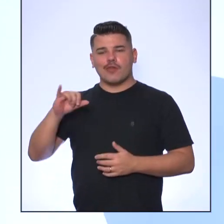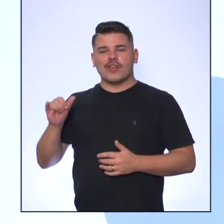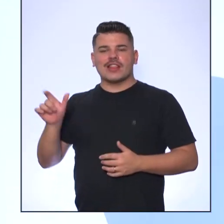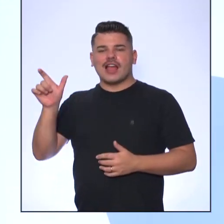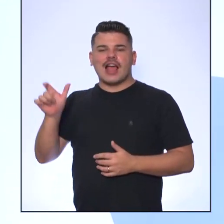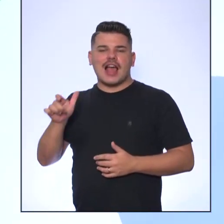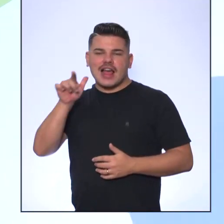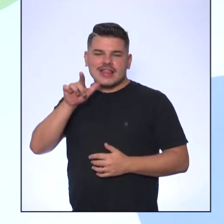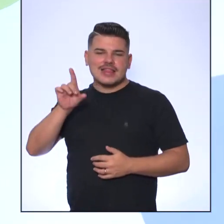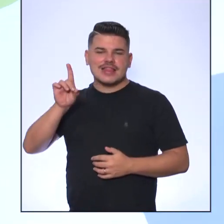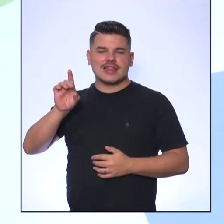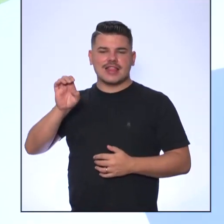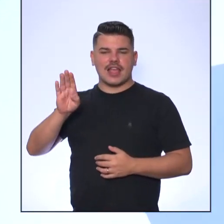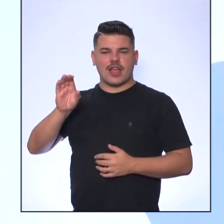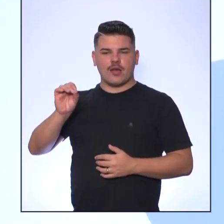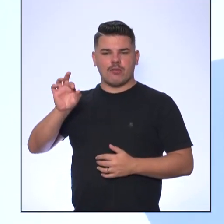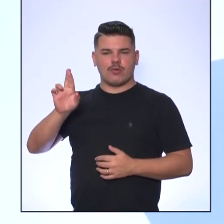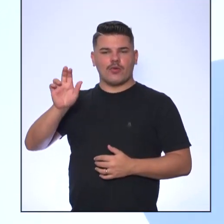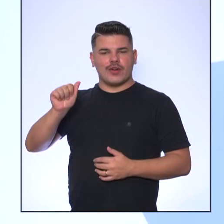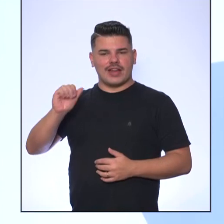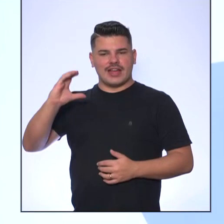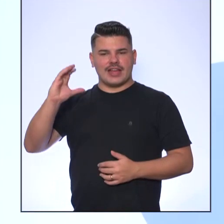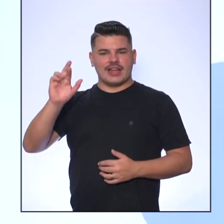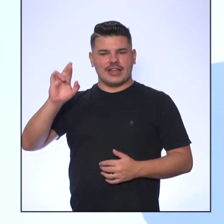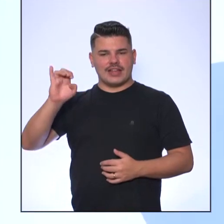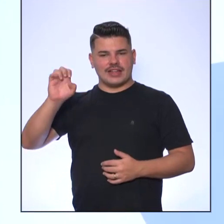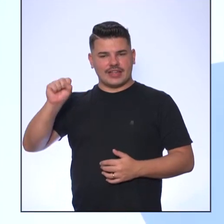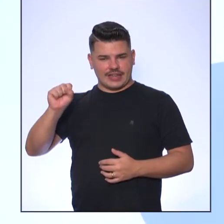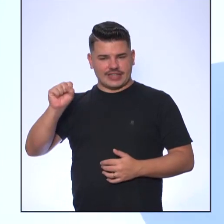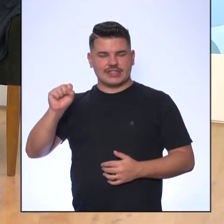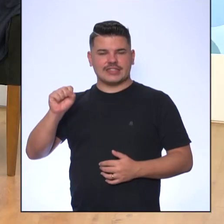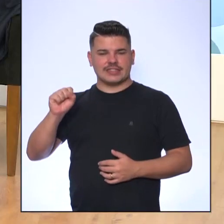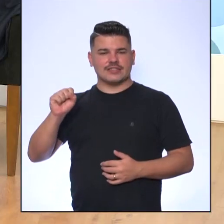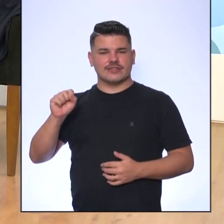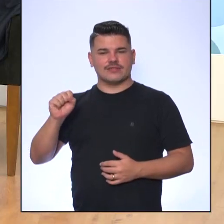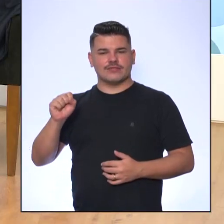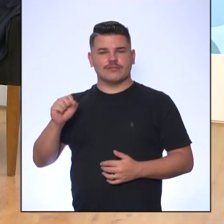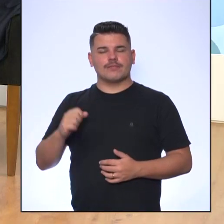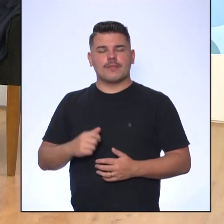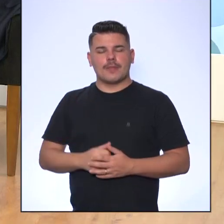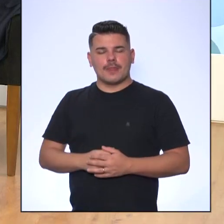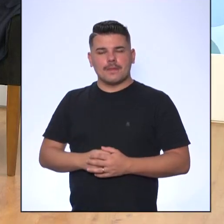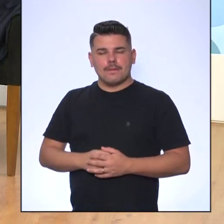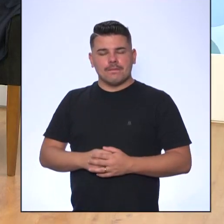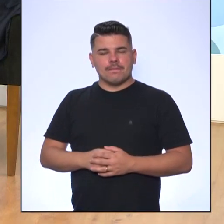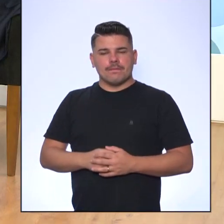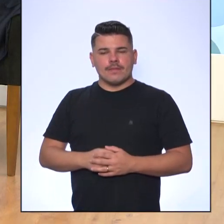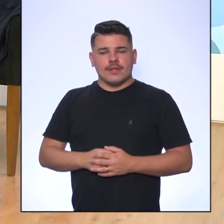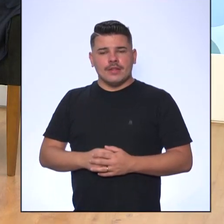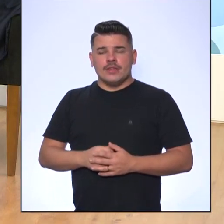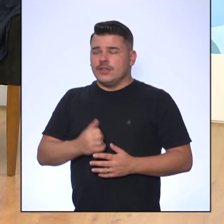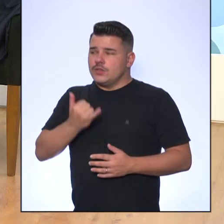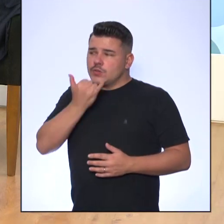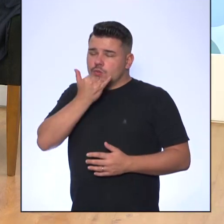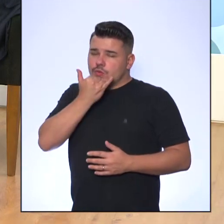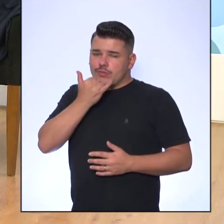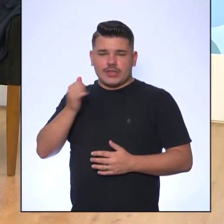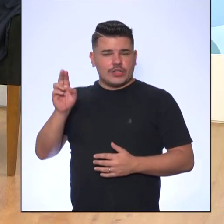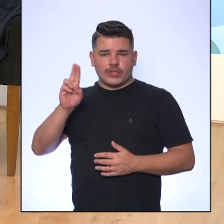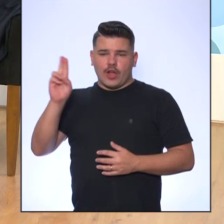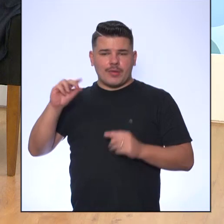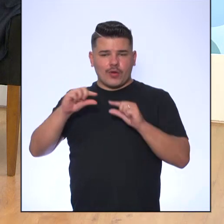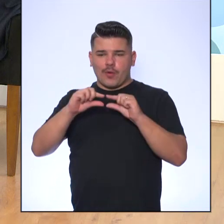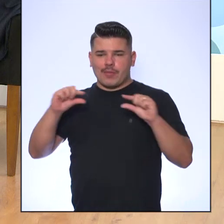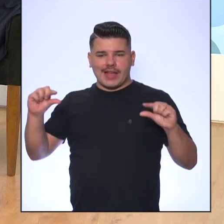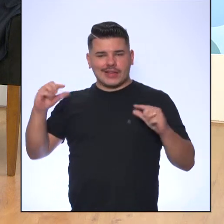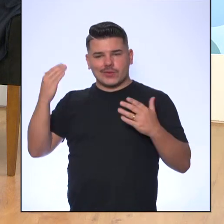Débora. Débora Cris, acho que o nome, não sei se é completo, se é Débora Cristina, enfim, desculpa, Débora, se eu não